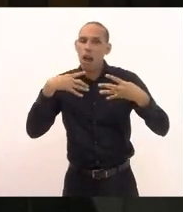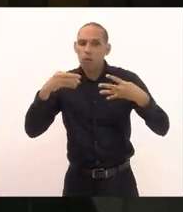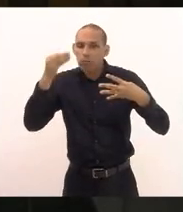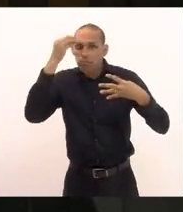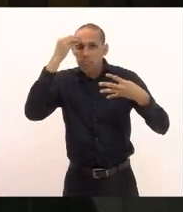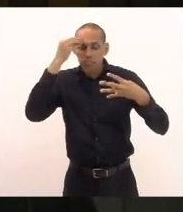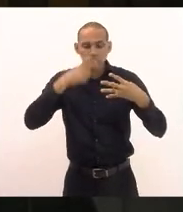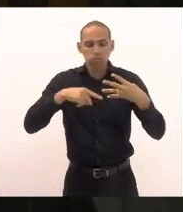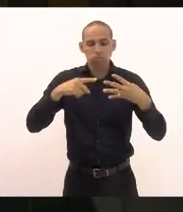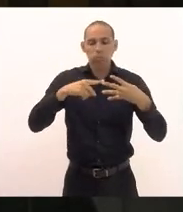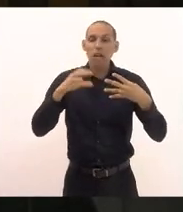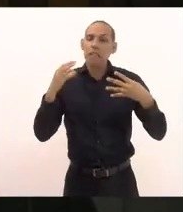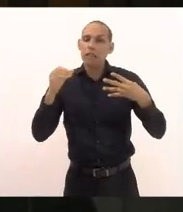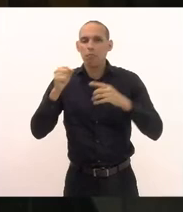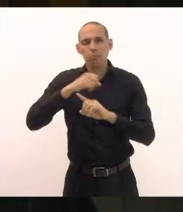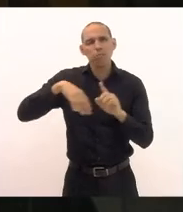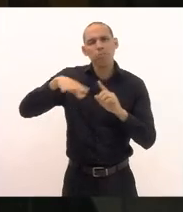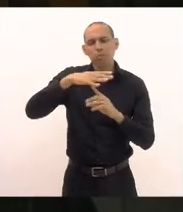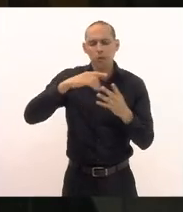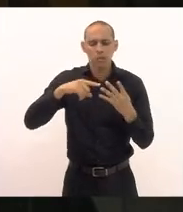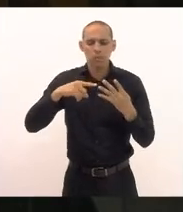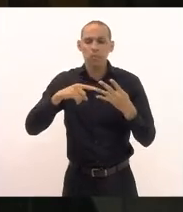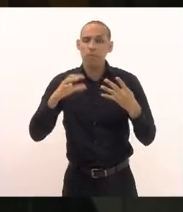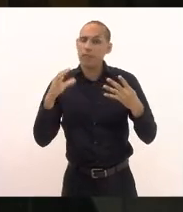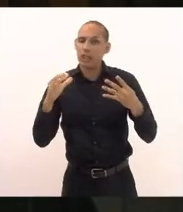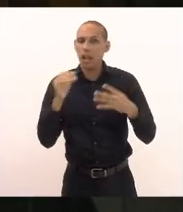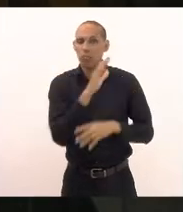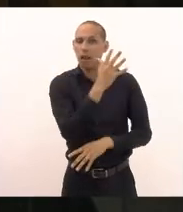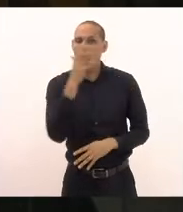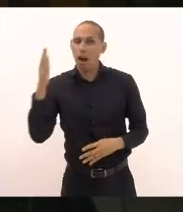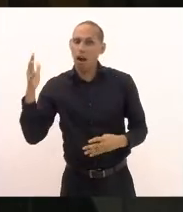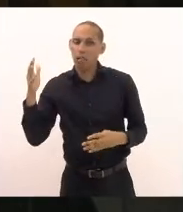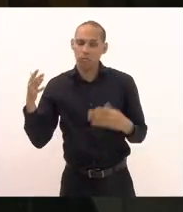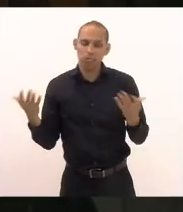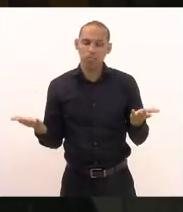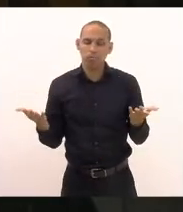ciências sociais, ciências da natureza.